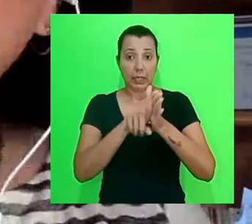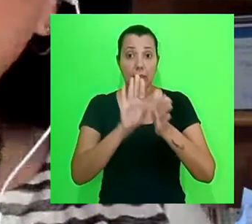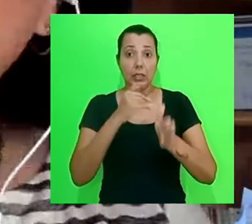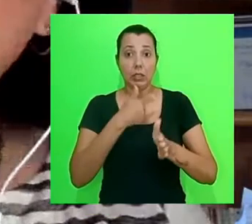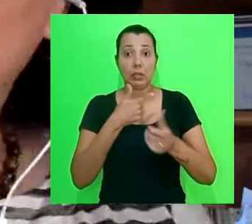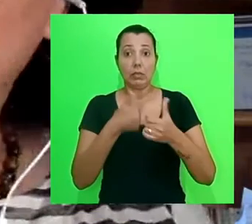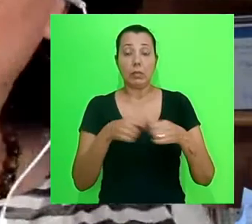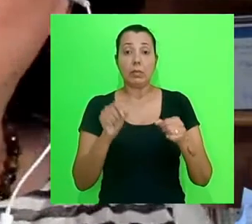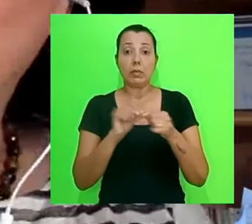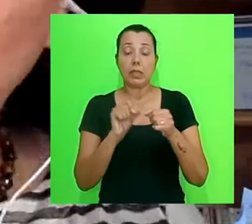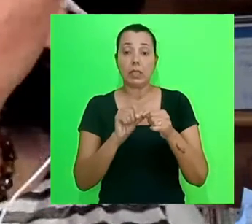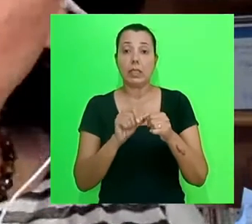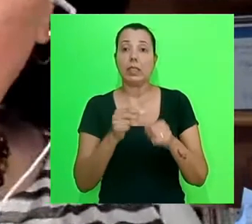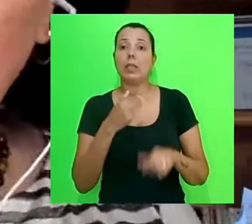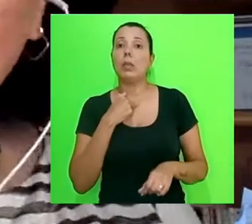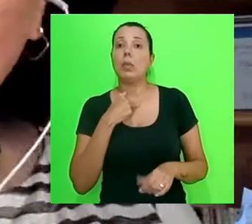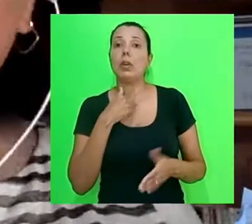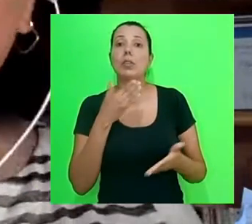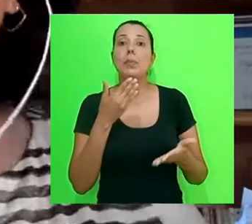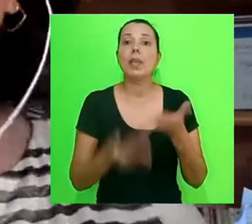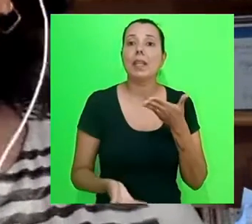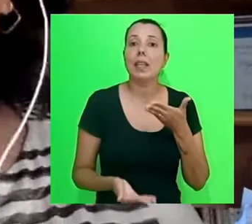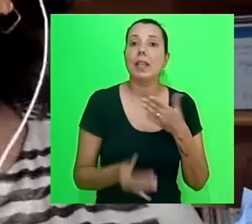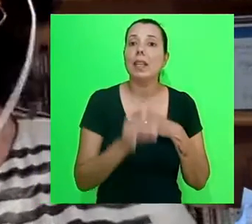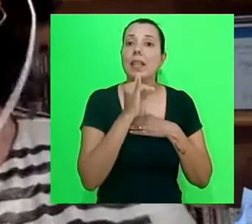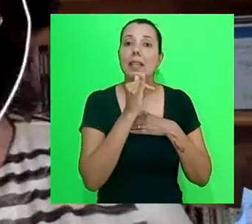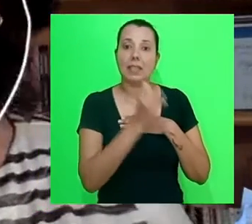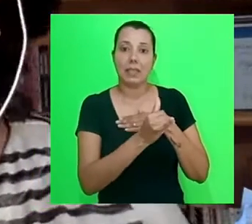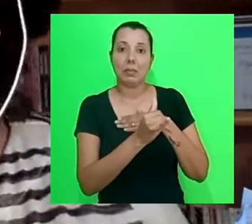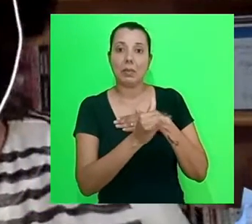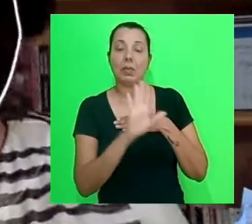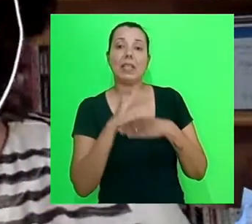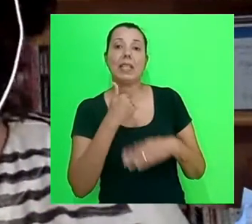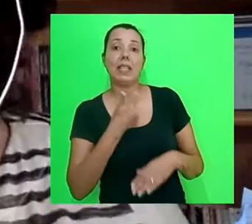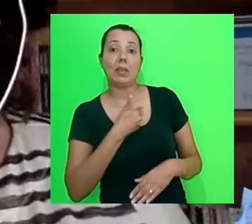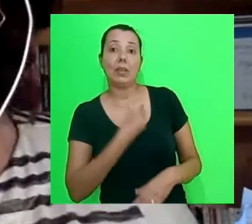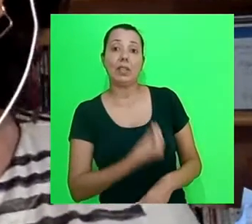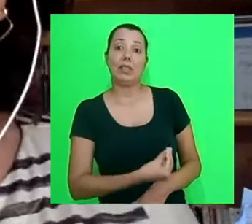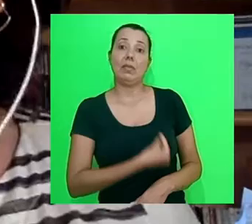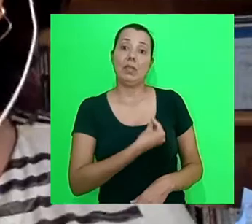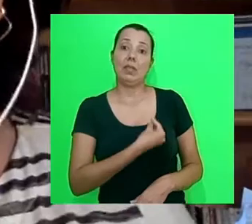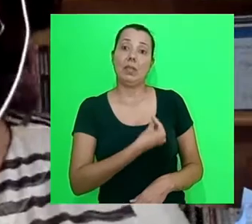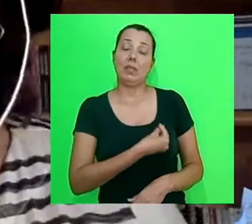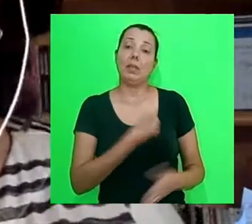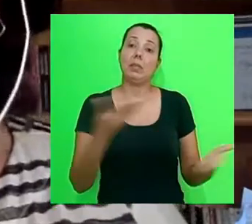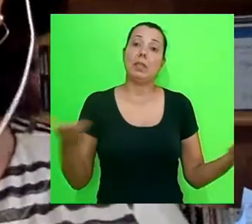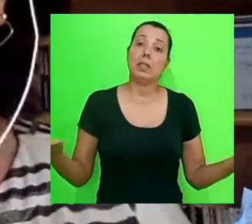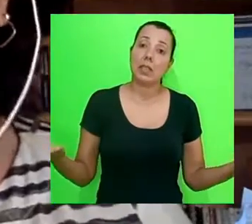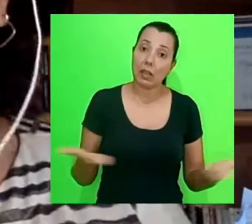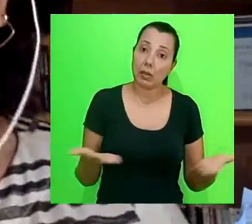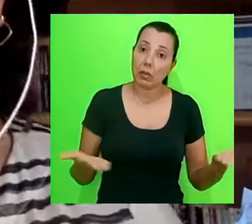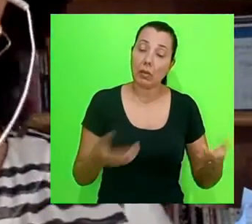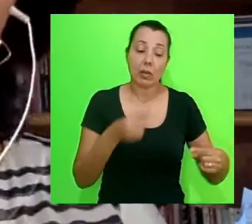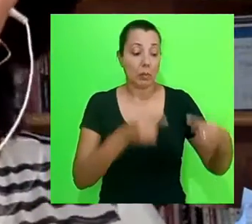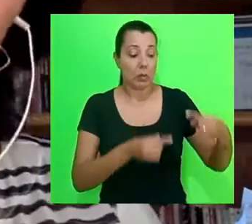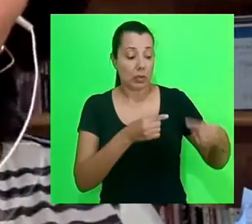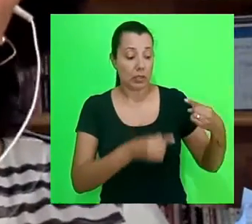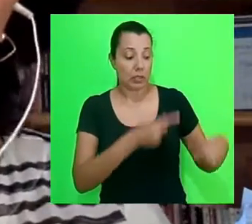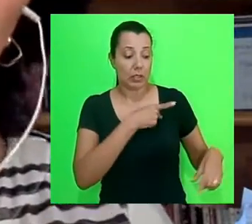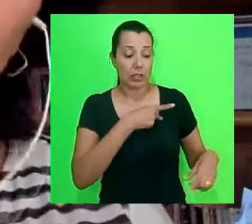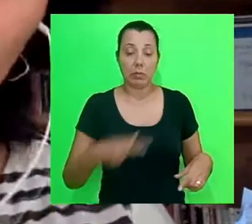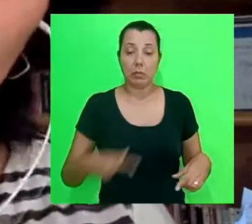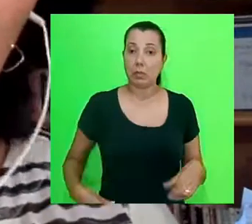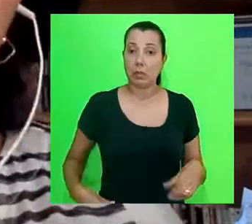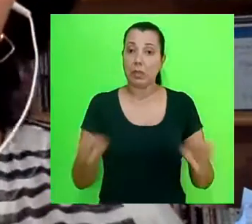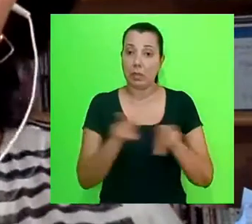de comportamento, de conduta, ele voltou a ser pautado, algo que a gente já tinha superado, já tinha entendido como uma